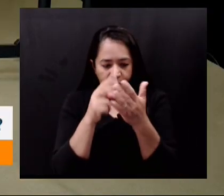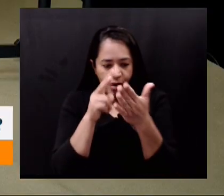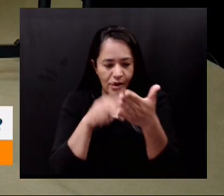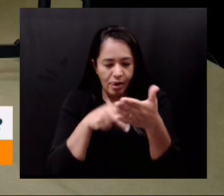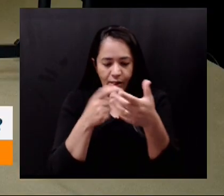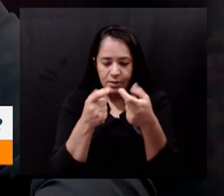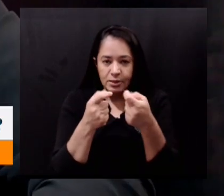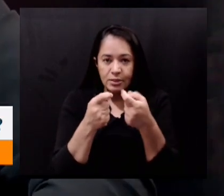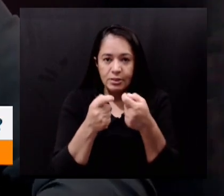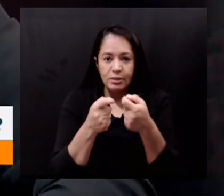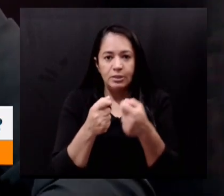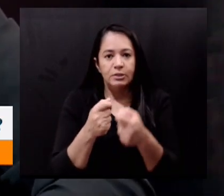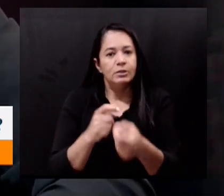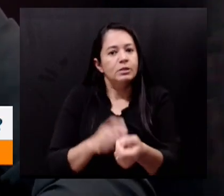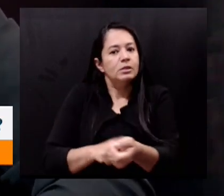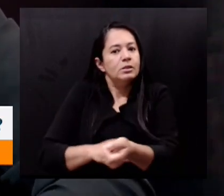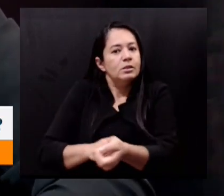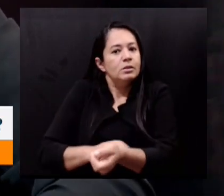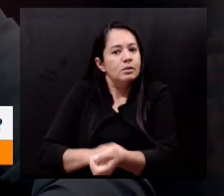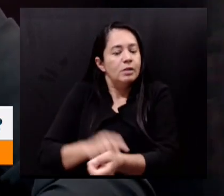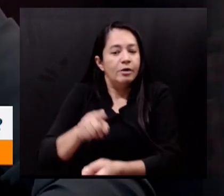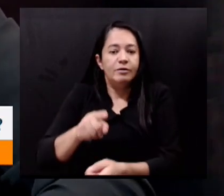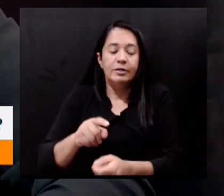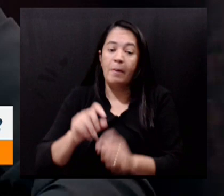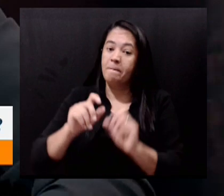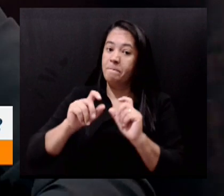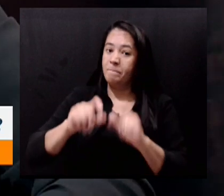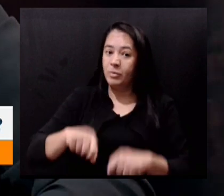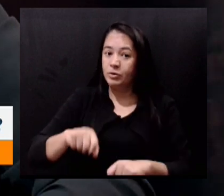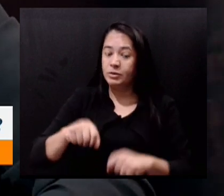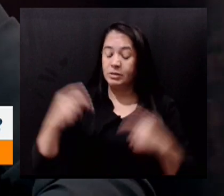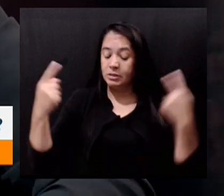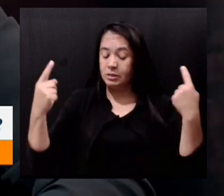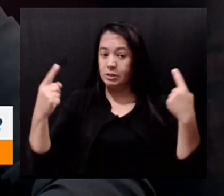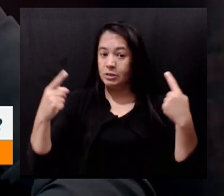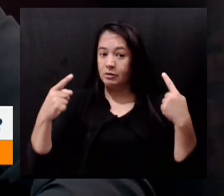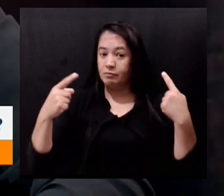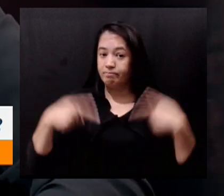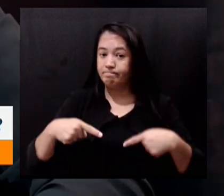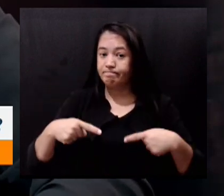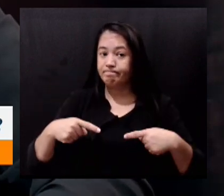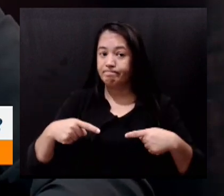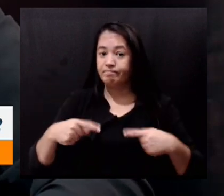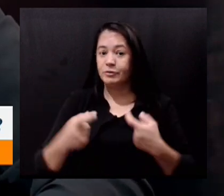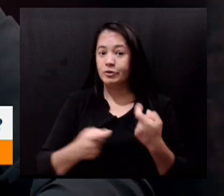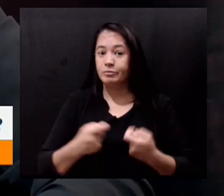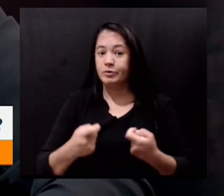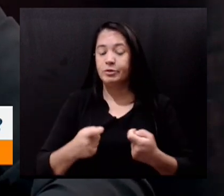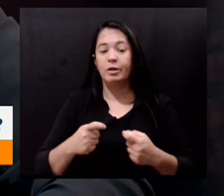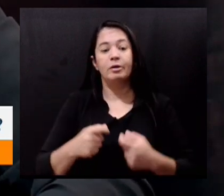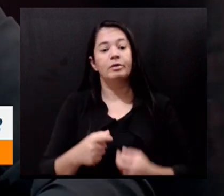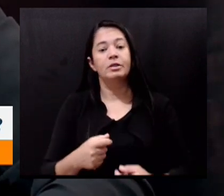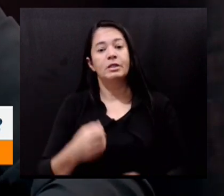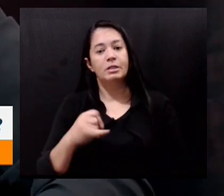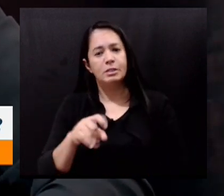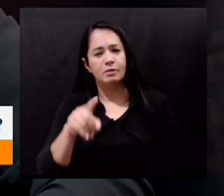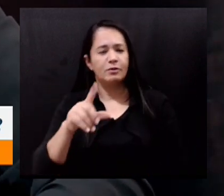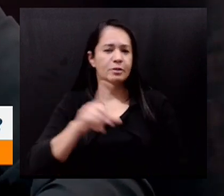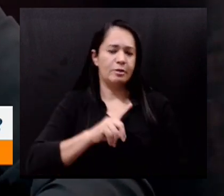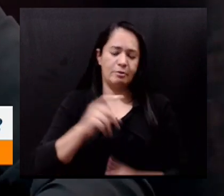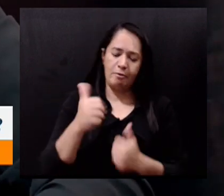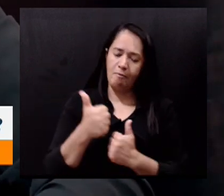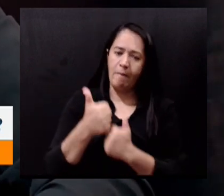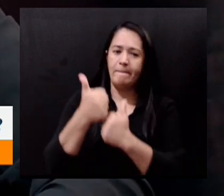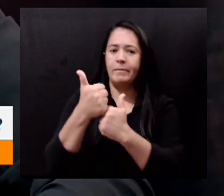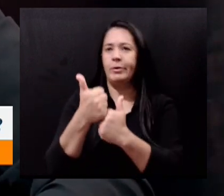fervendo. fervendo. E aí Aham. fica muito mais desafiador administrar. Claro que se você tiver uma assessoria, um suporte,